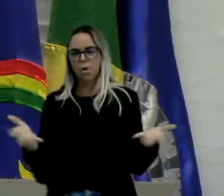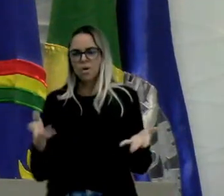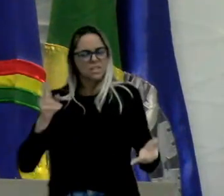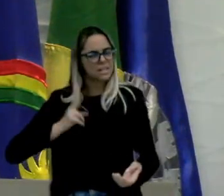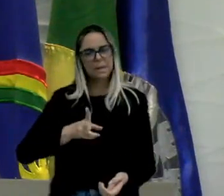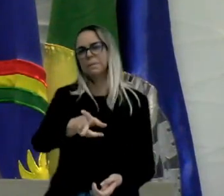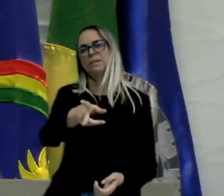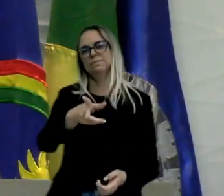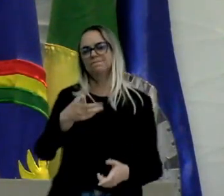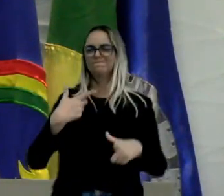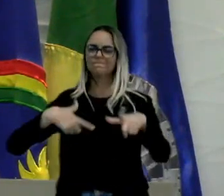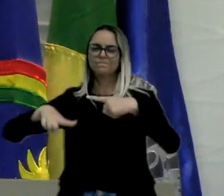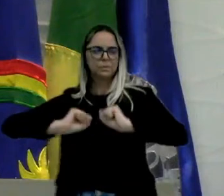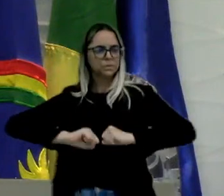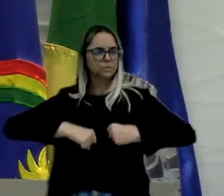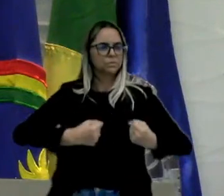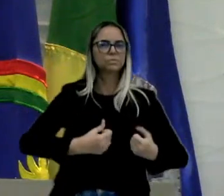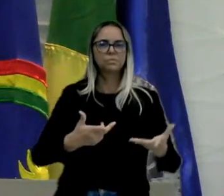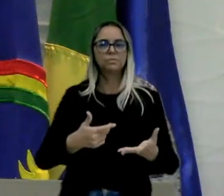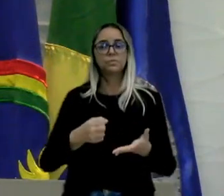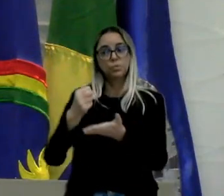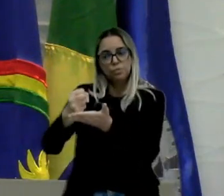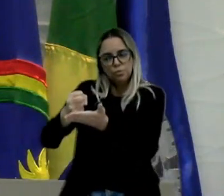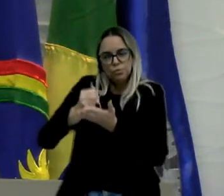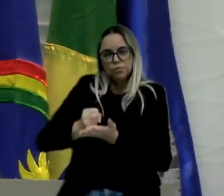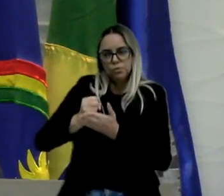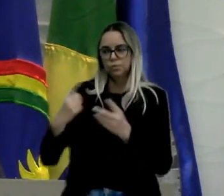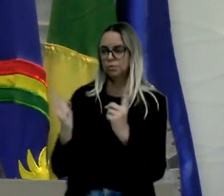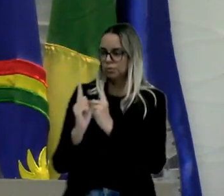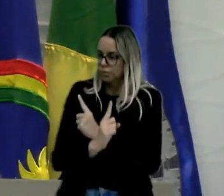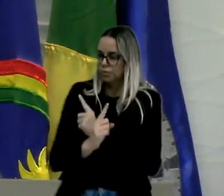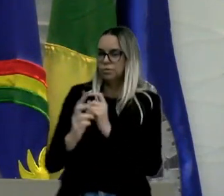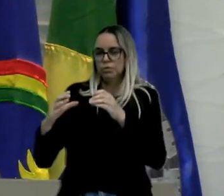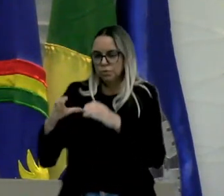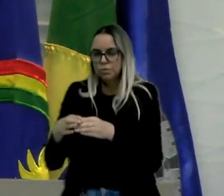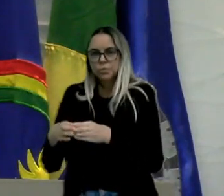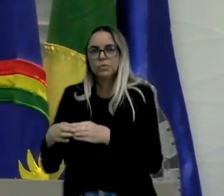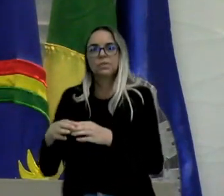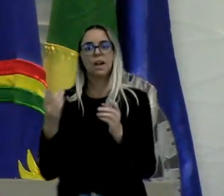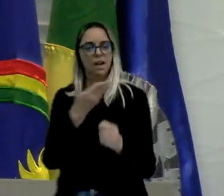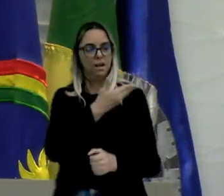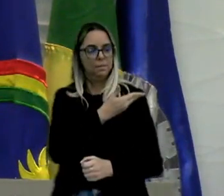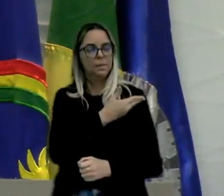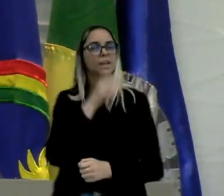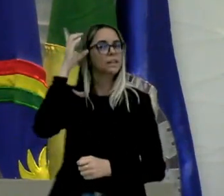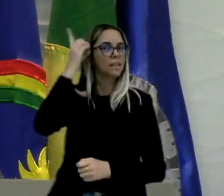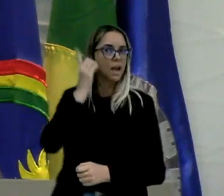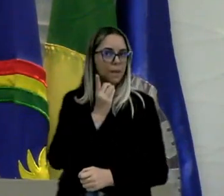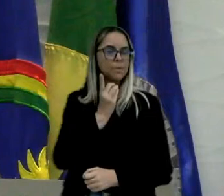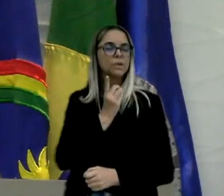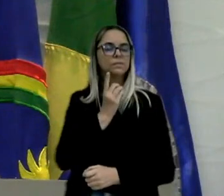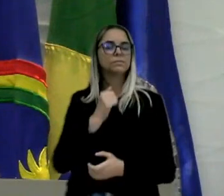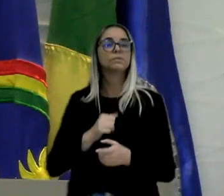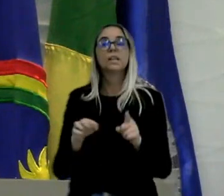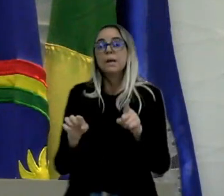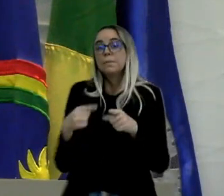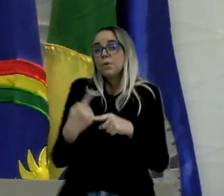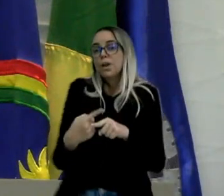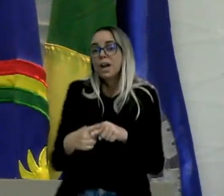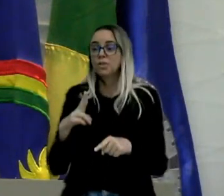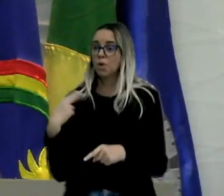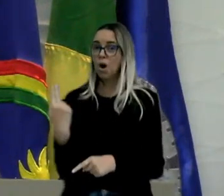trabalhando com apoio do nosso grupo político com apoio da nossa amiga deputada Débora Almeida que a gente aqui não pode